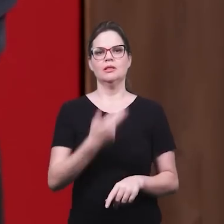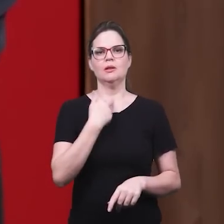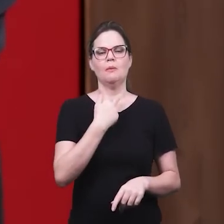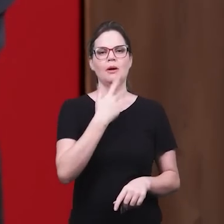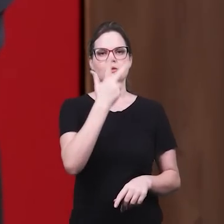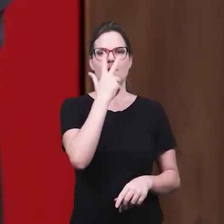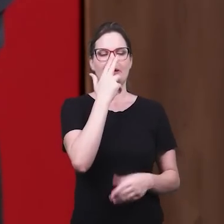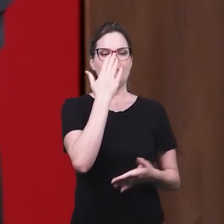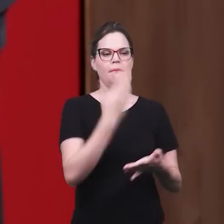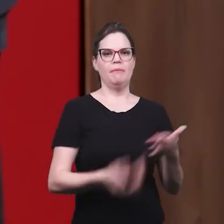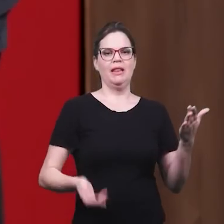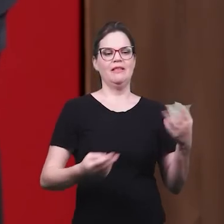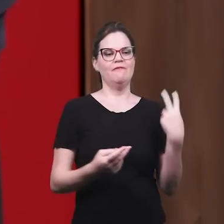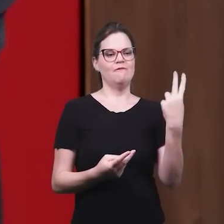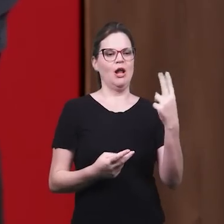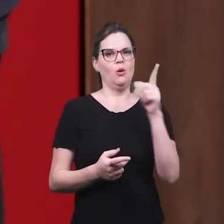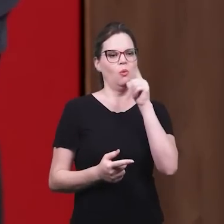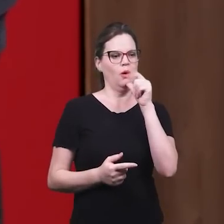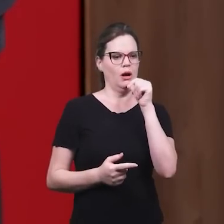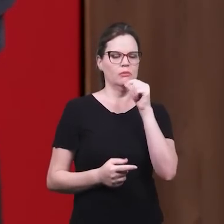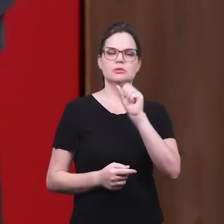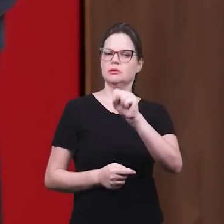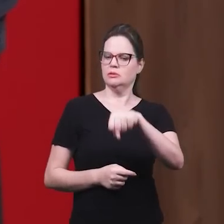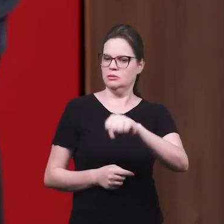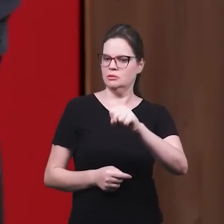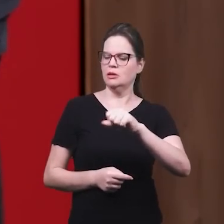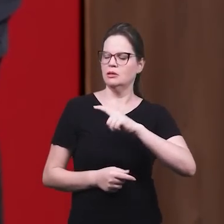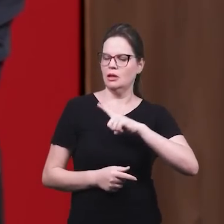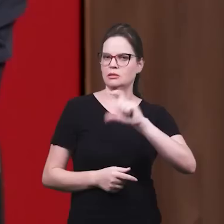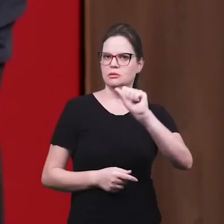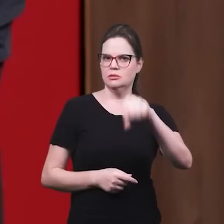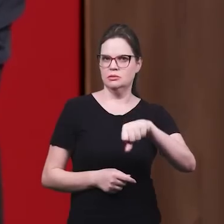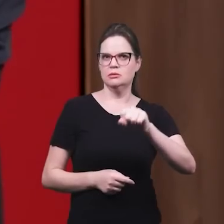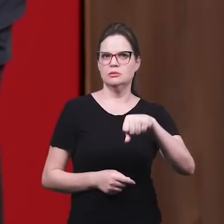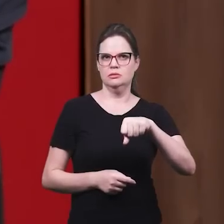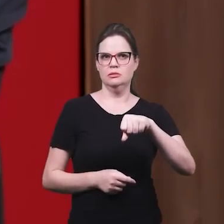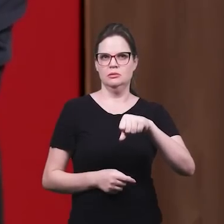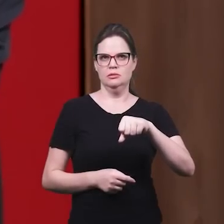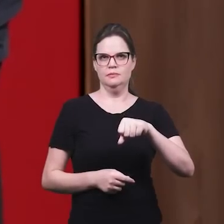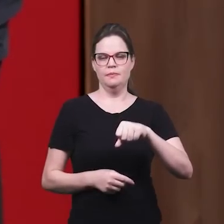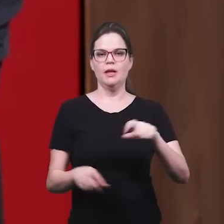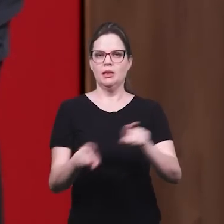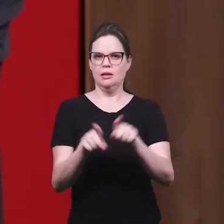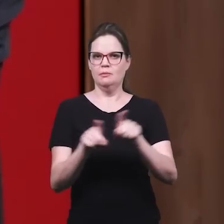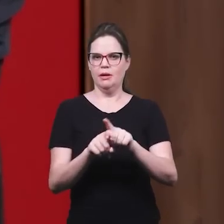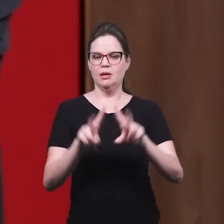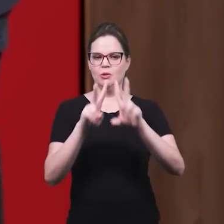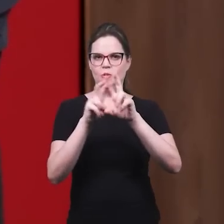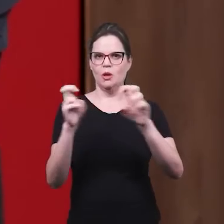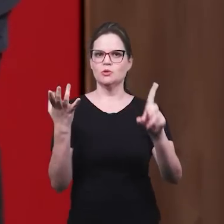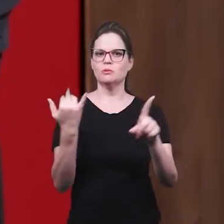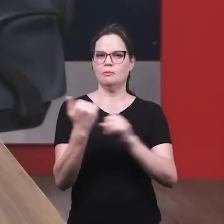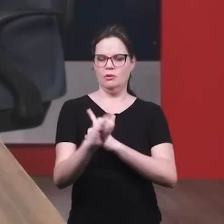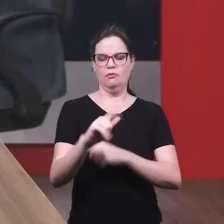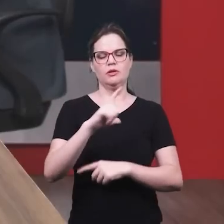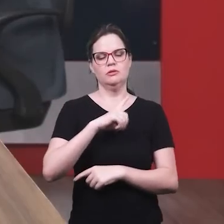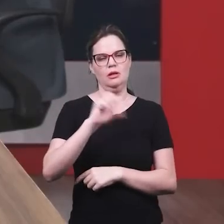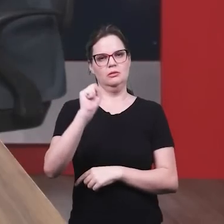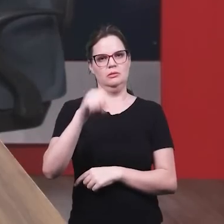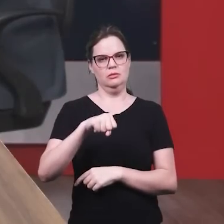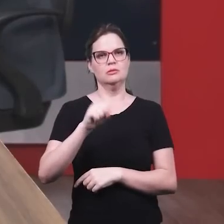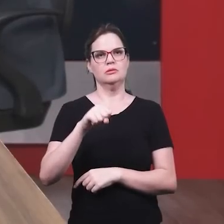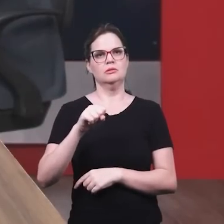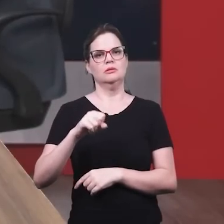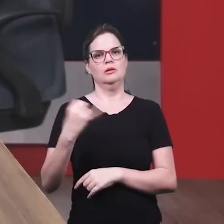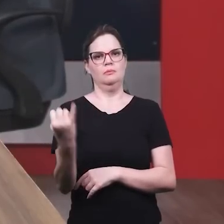água, que a água ela tem a sua importância, inclusive no campo profético, e tanto que a gente